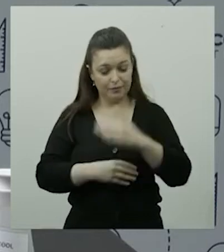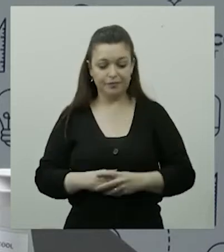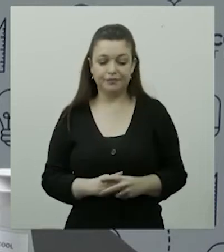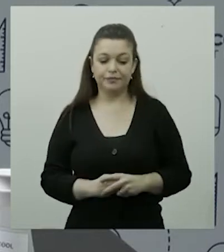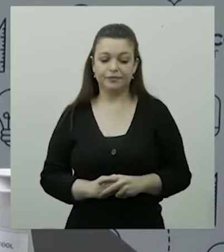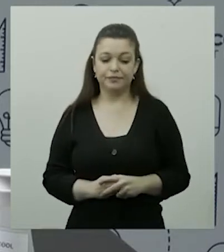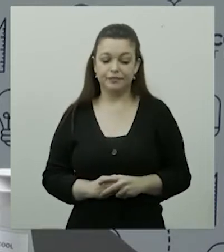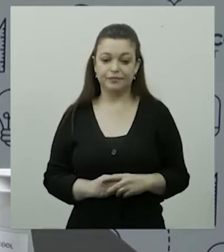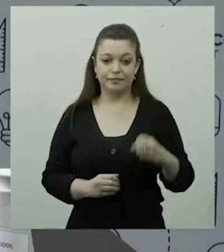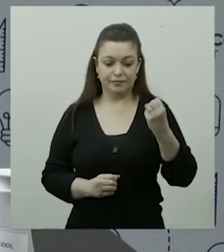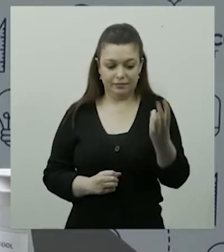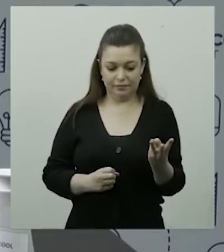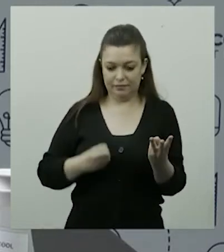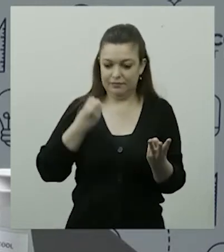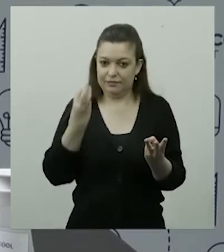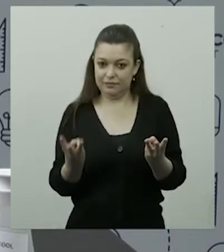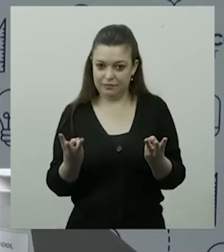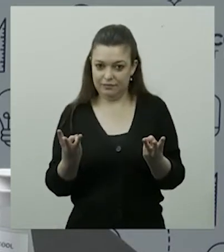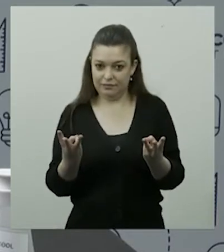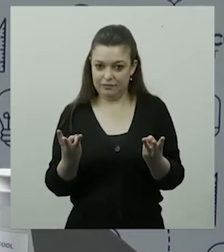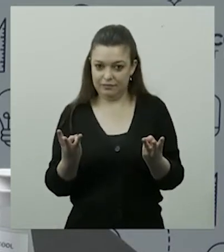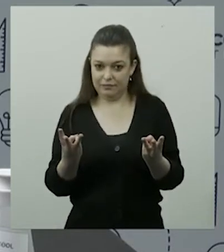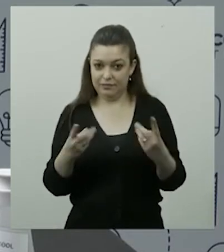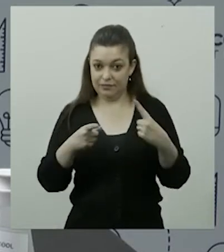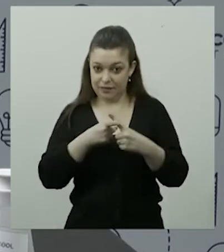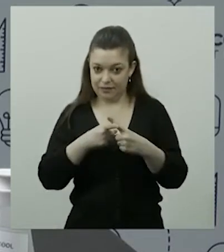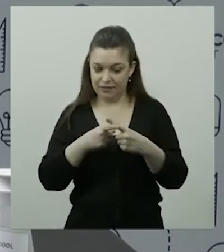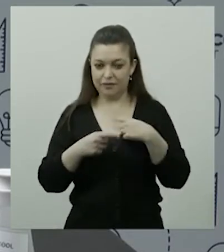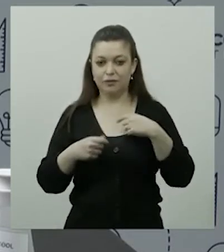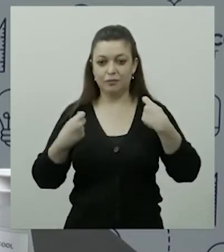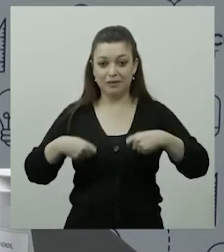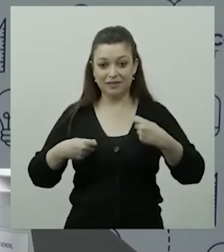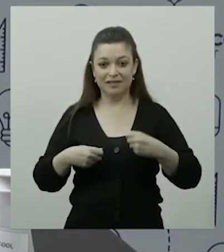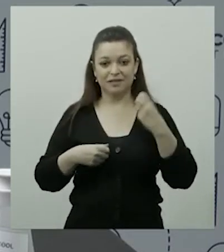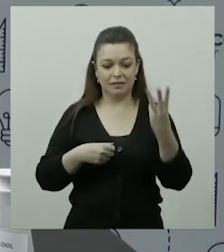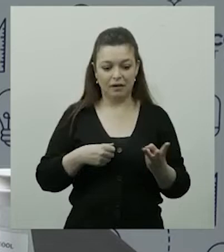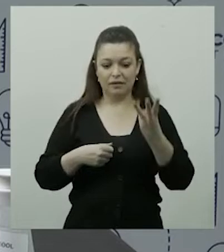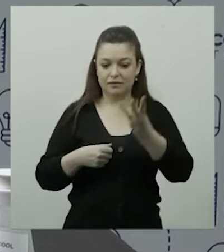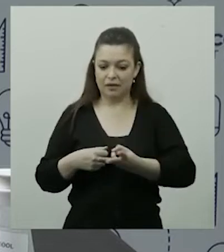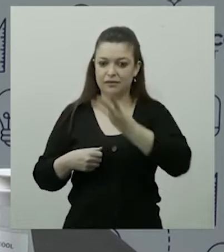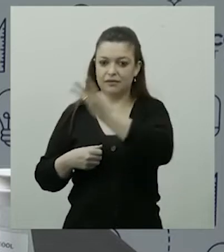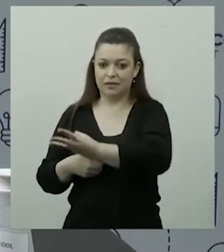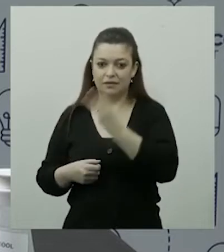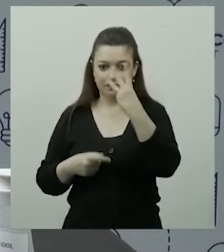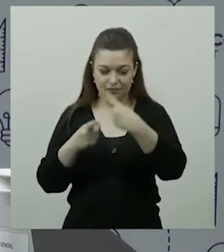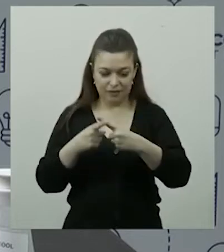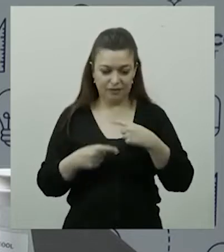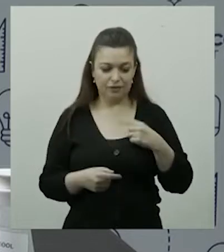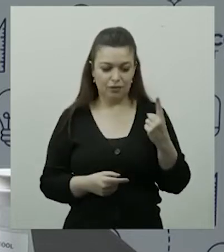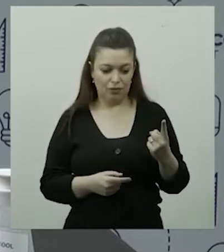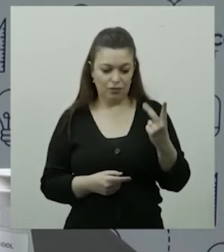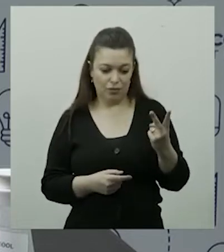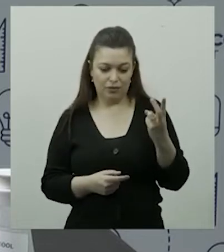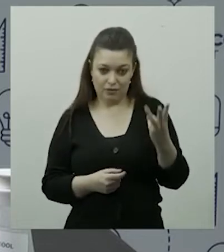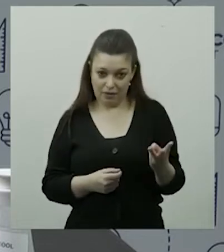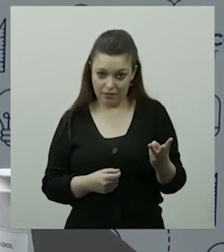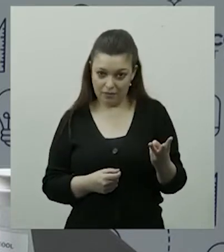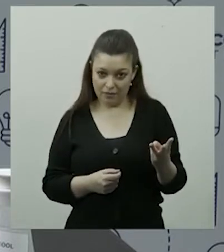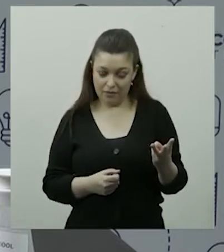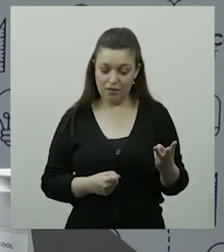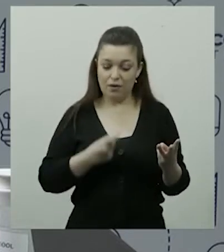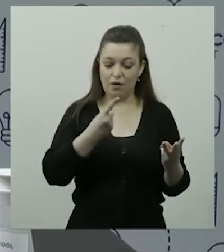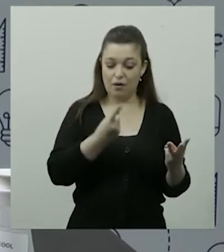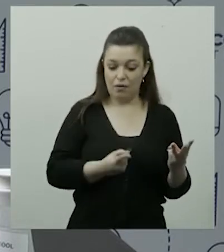Olha só. 1, 2, 3. 1,